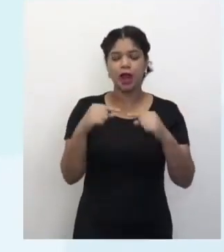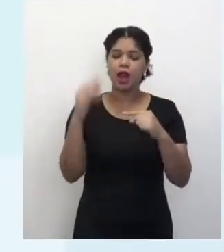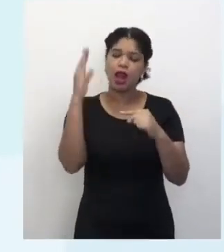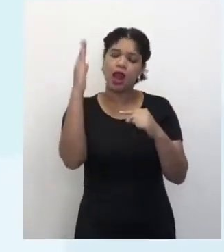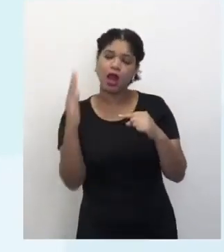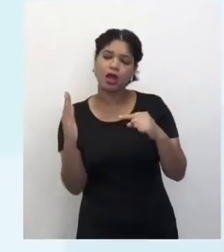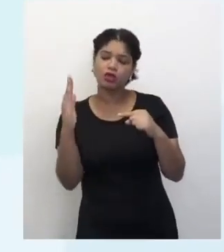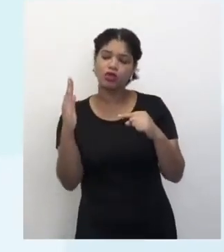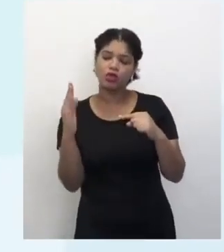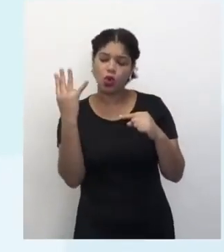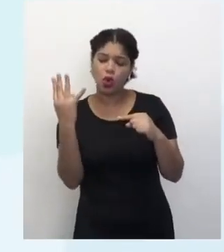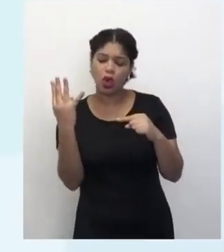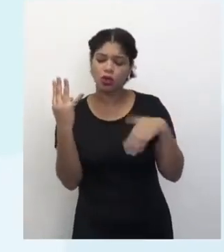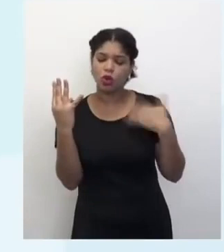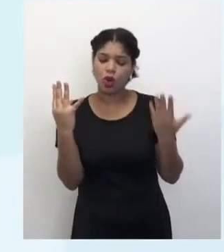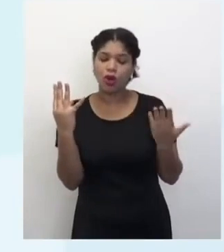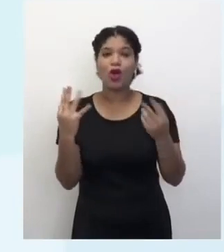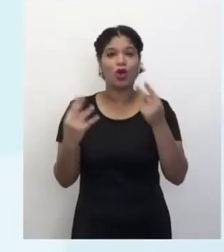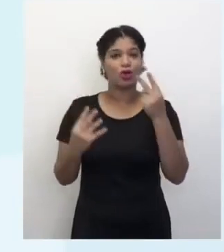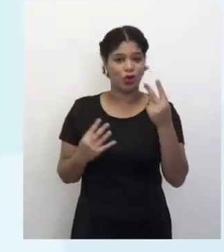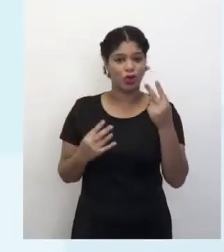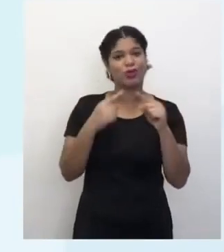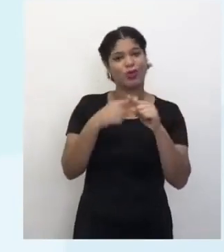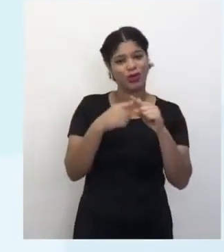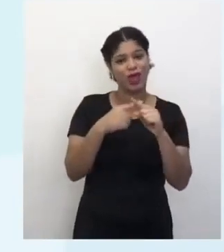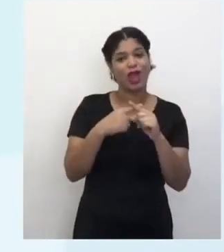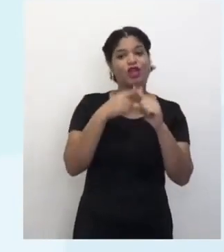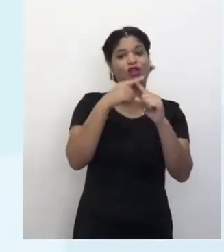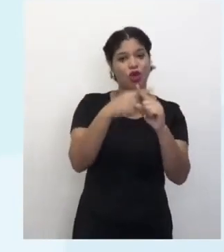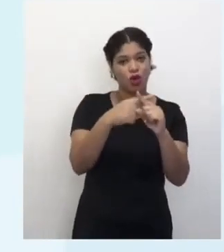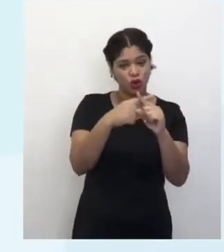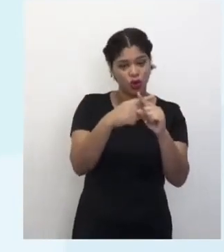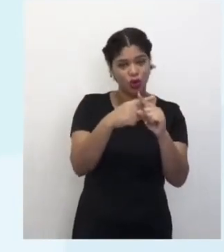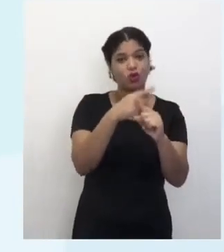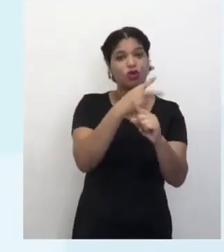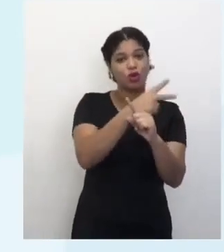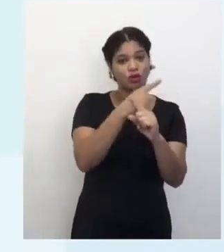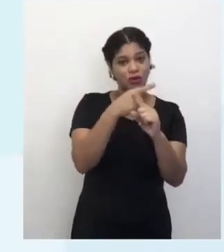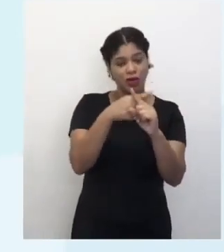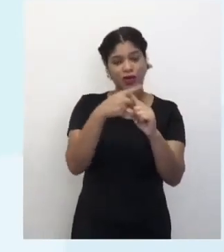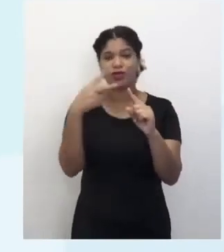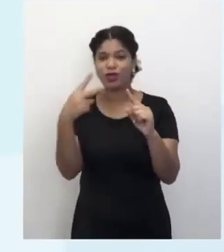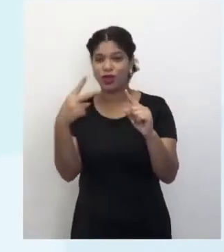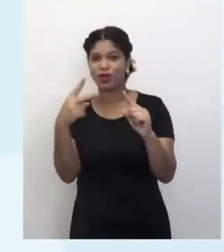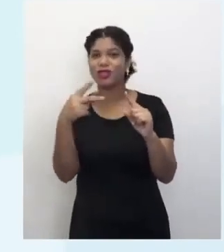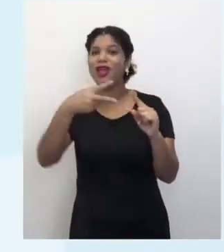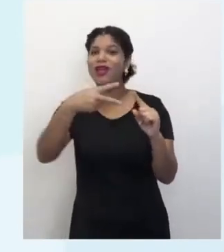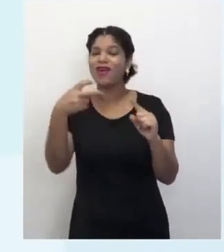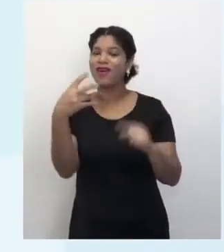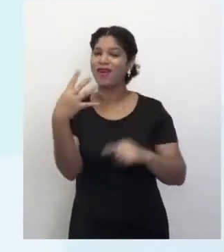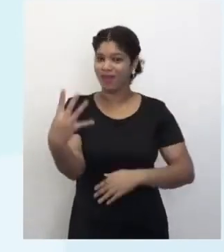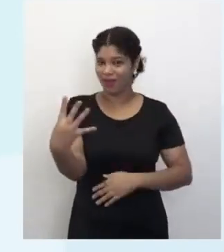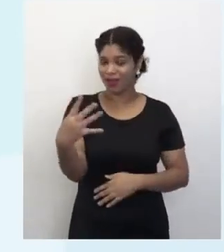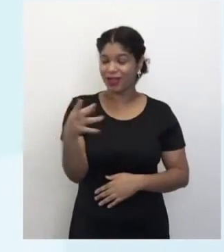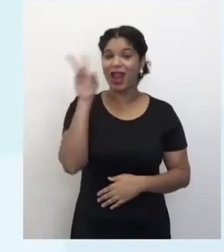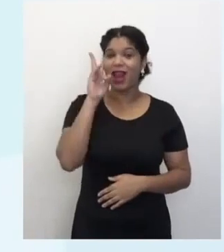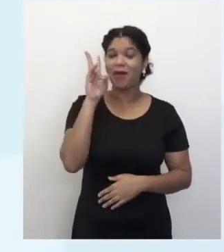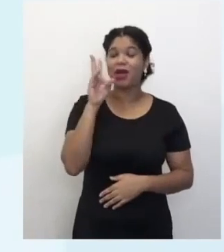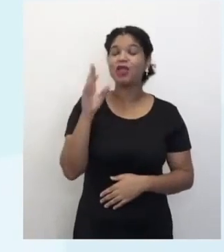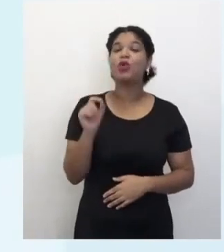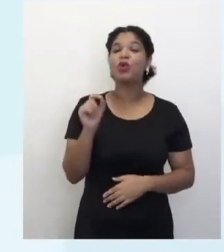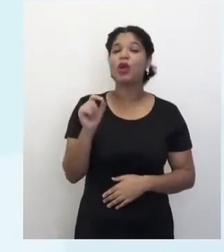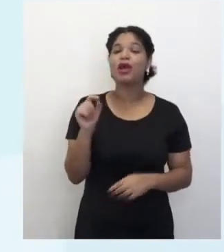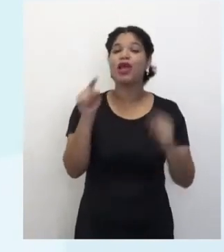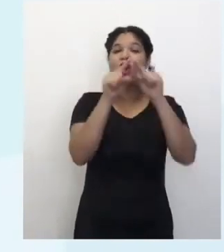quadradinho 4, ó? É o 2, porque 2 vezes 2, né? Um lado vezes o outro, a gente multiplica. Lembrando que quadrado, eles têm os